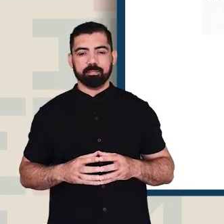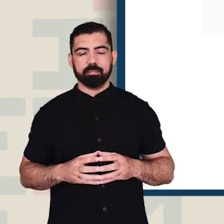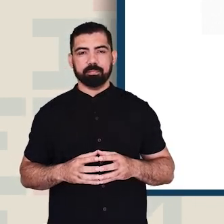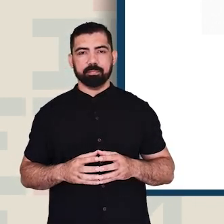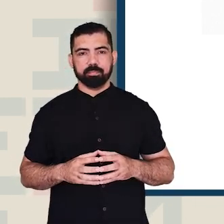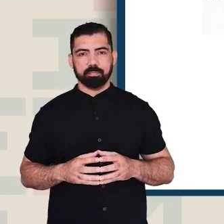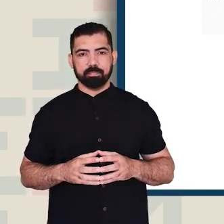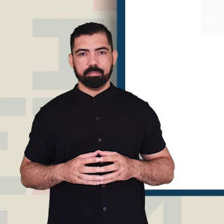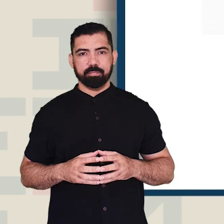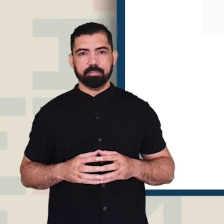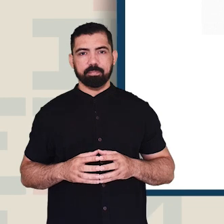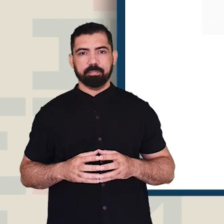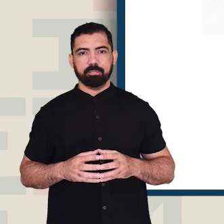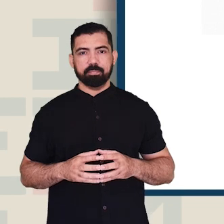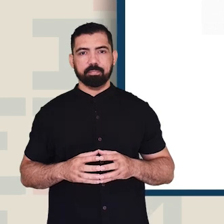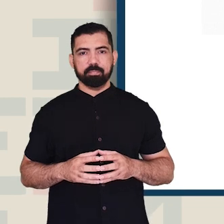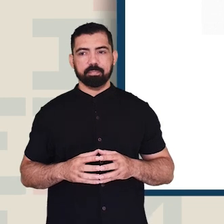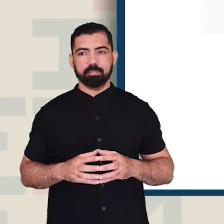Como é que seria o outro? É.